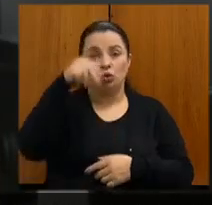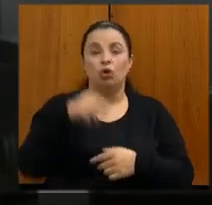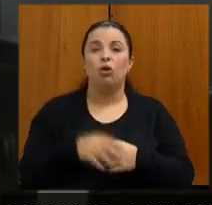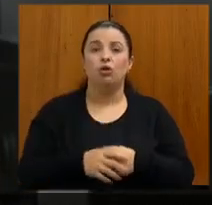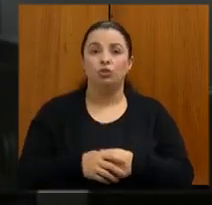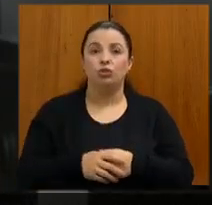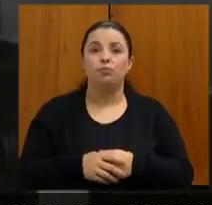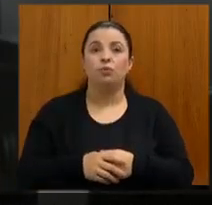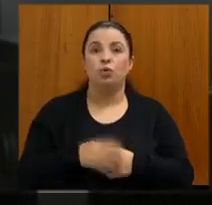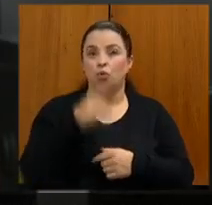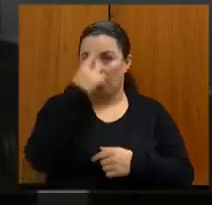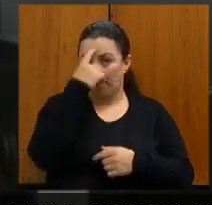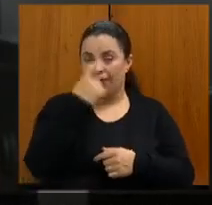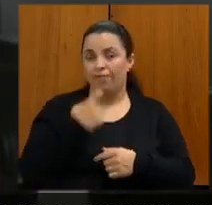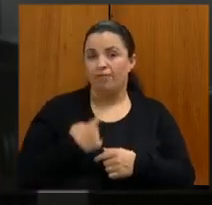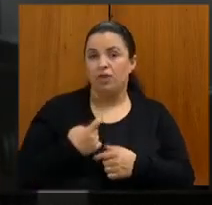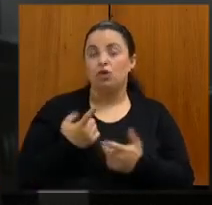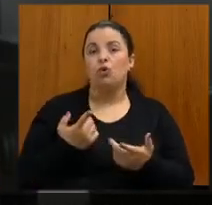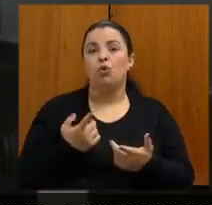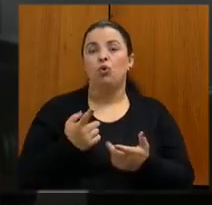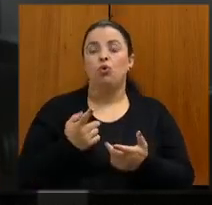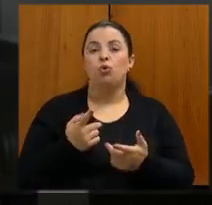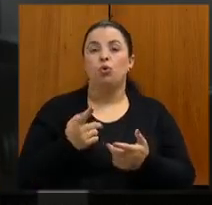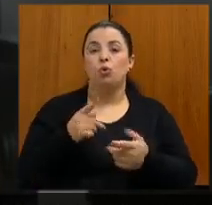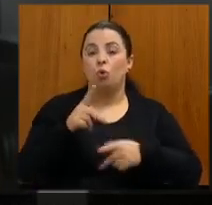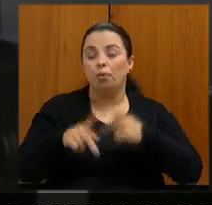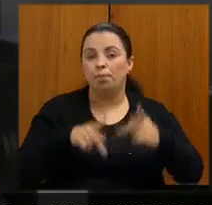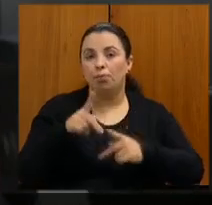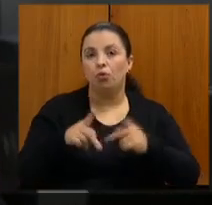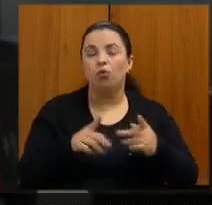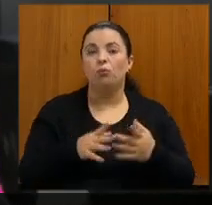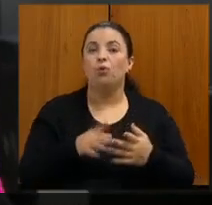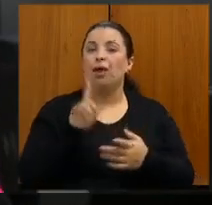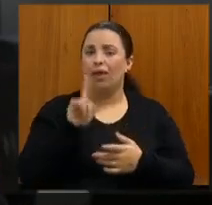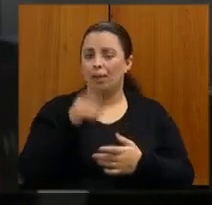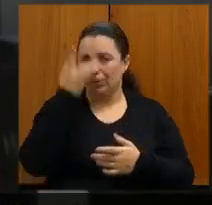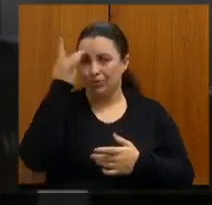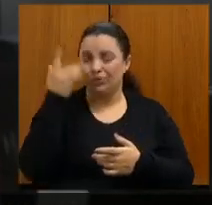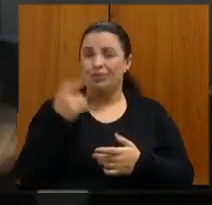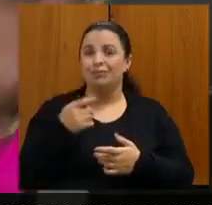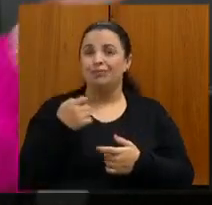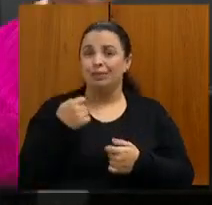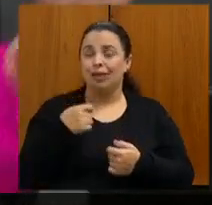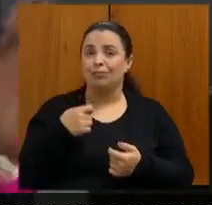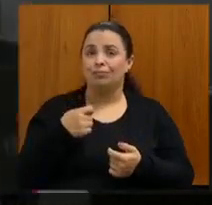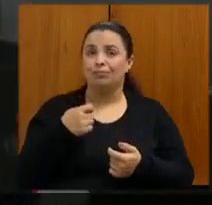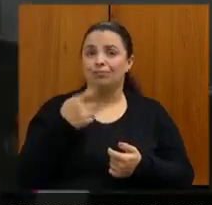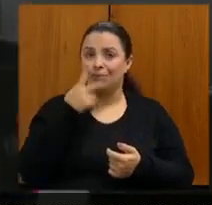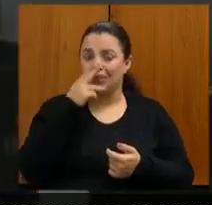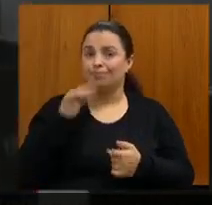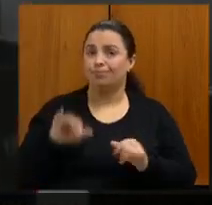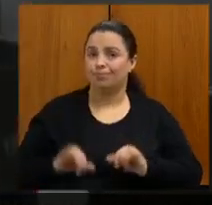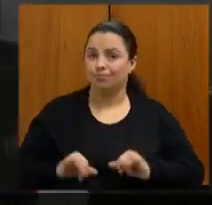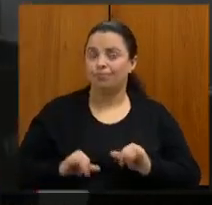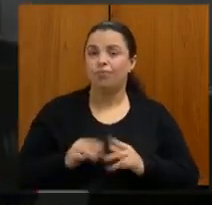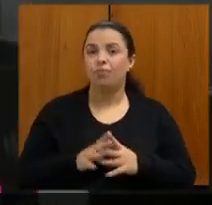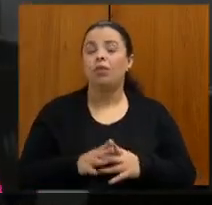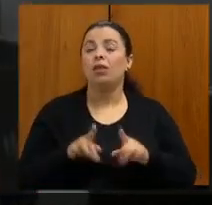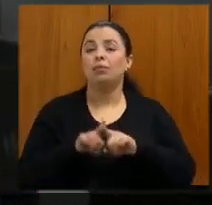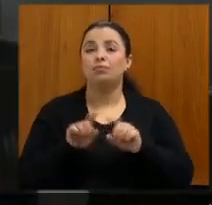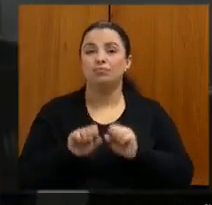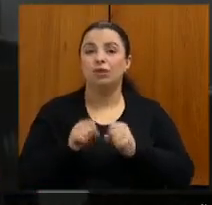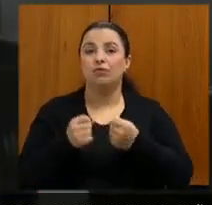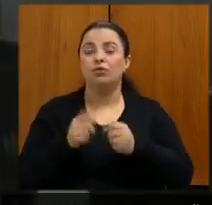perfil né o público-alvo Né que é sempre pessoas ameaçadas e aí reforça o que o professor André trouxe